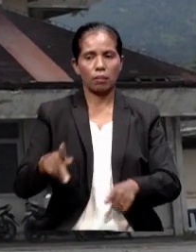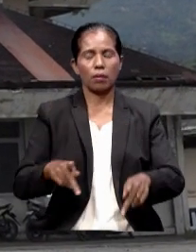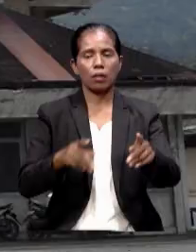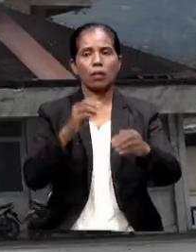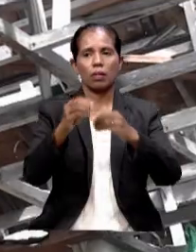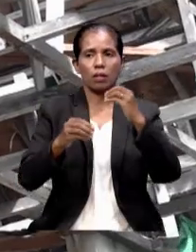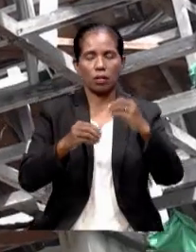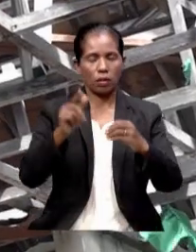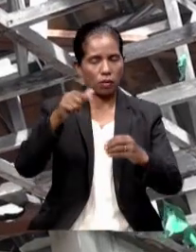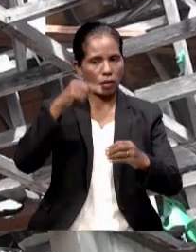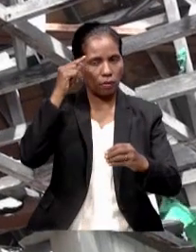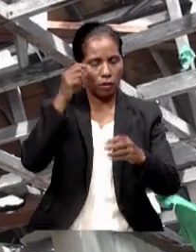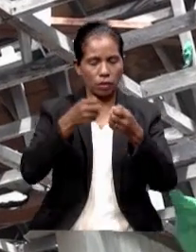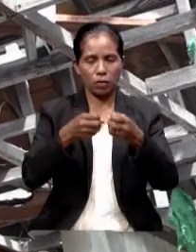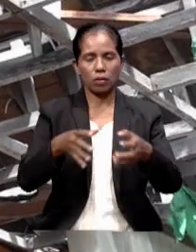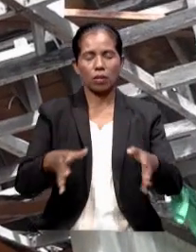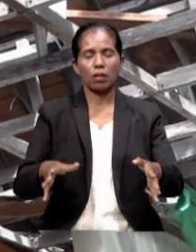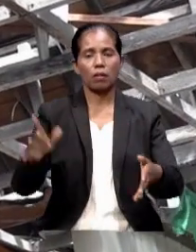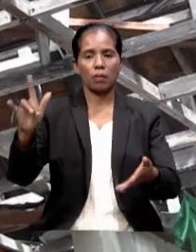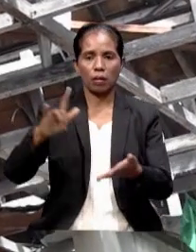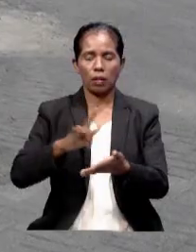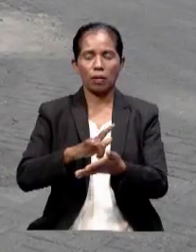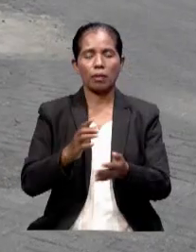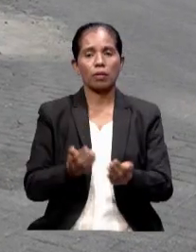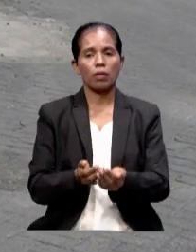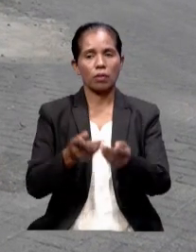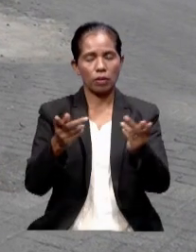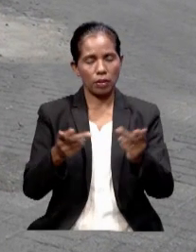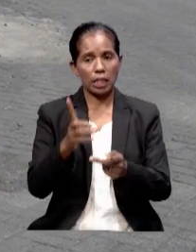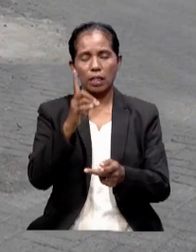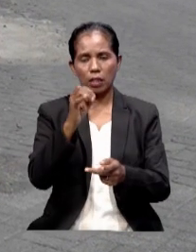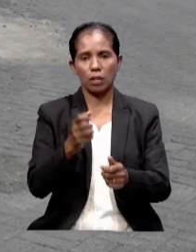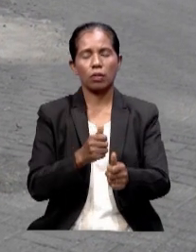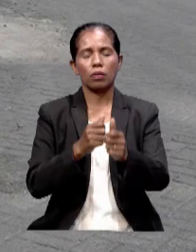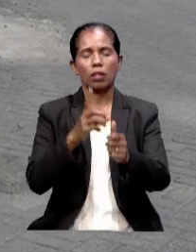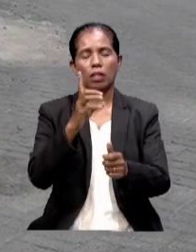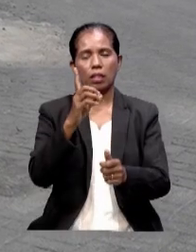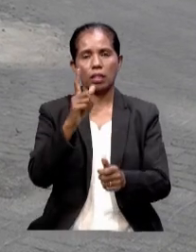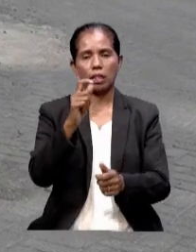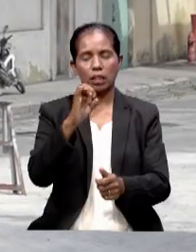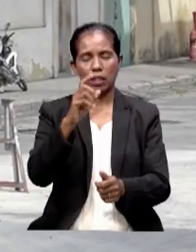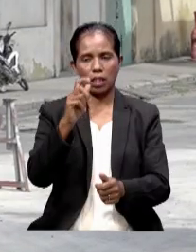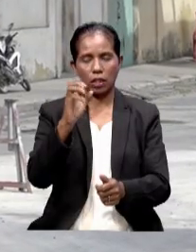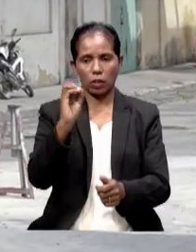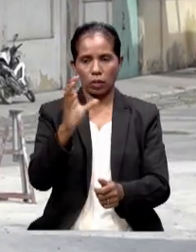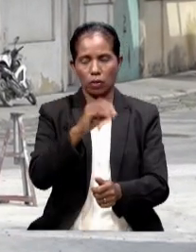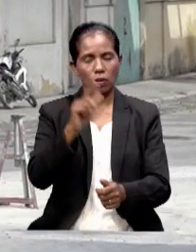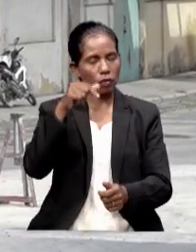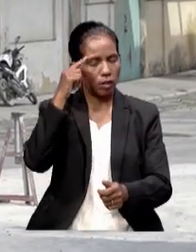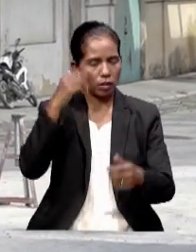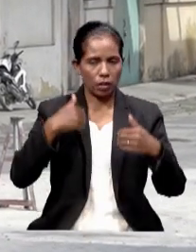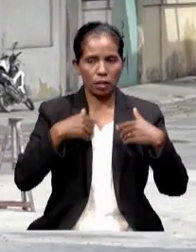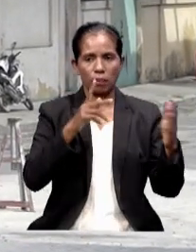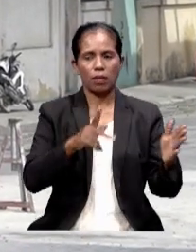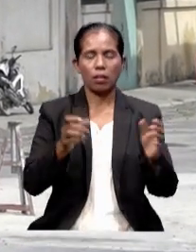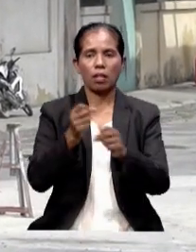Catac, governo abandona Porto de Lei. Tuir Tito da Costa Moreira, governo em Rona Plano, a Turé desenvolve Porto de